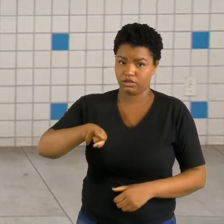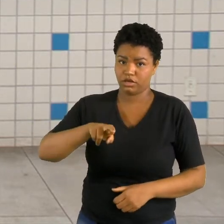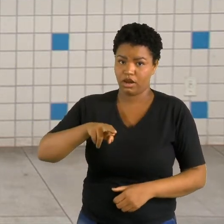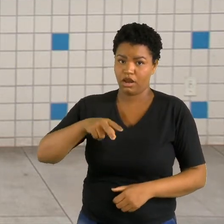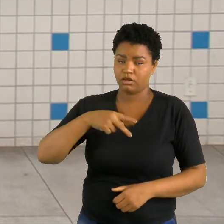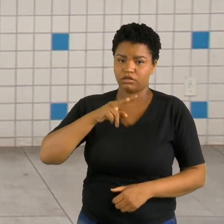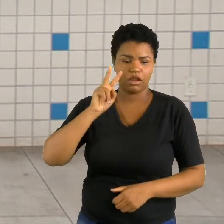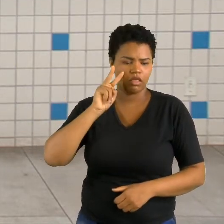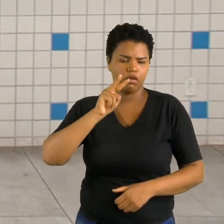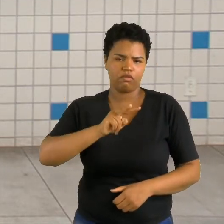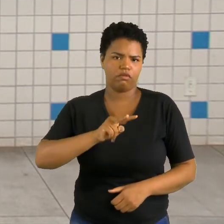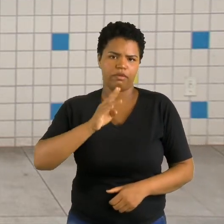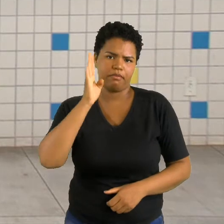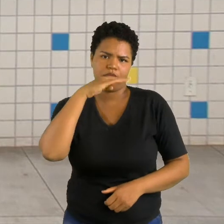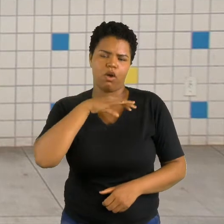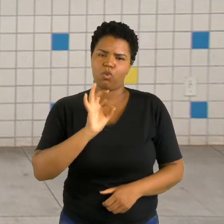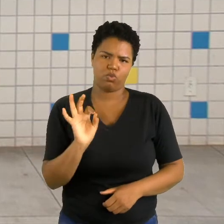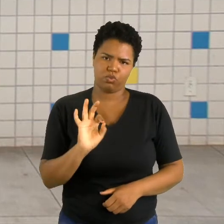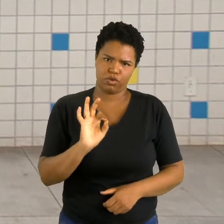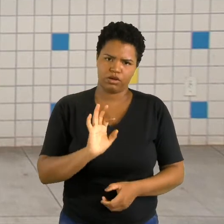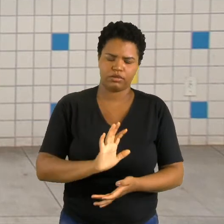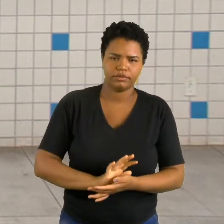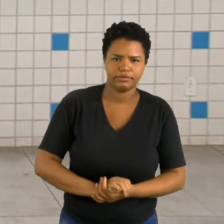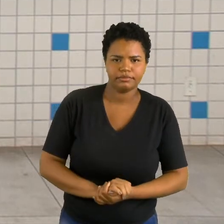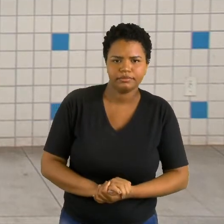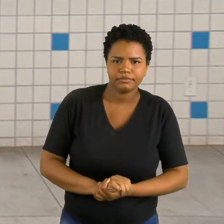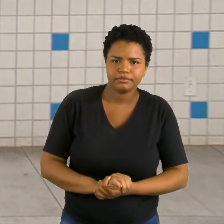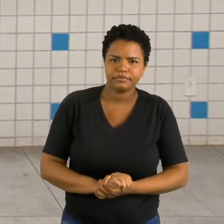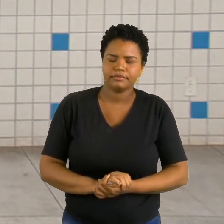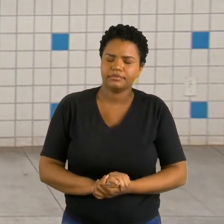usura, ou seja, da obtenção de lucro, tá? A igreja